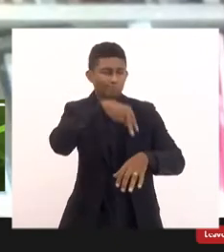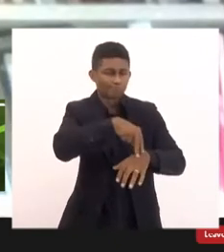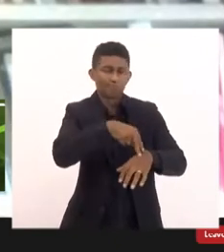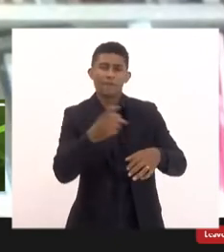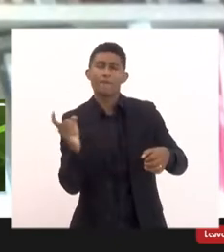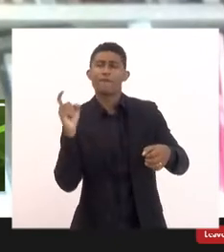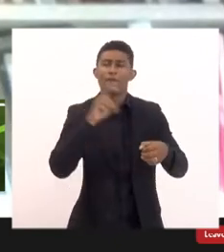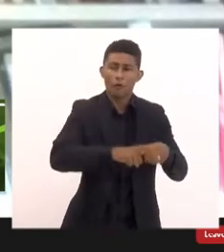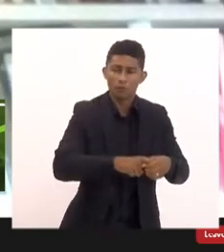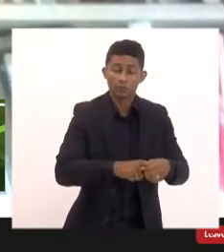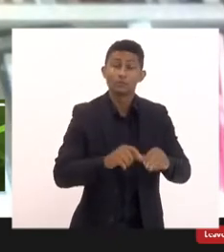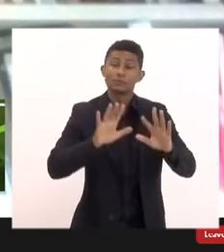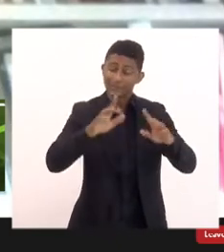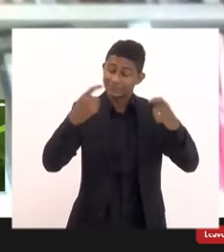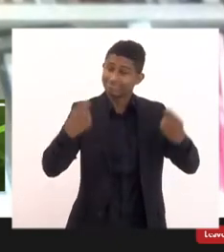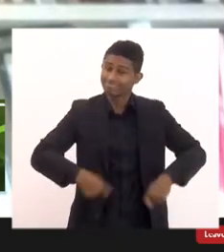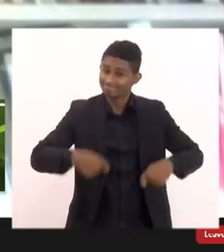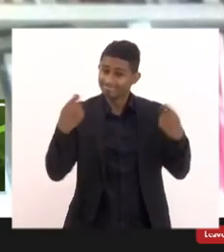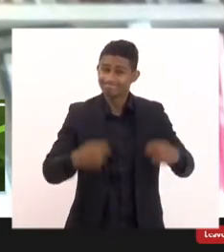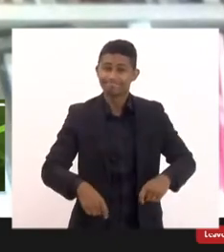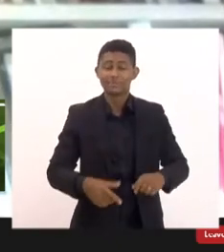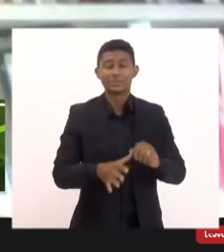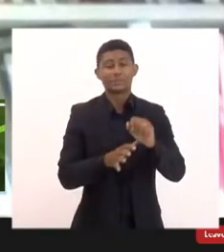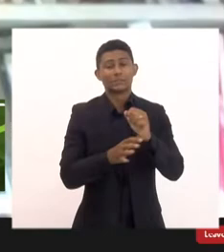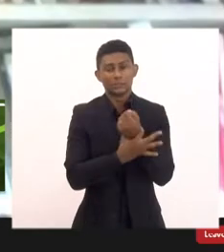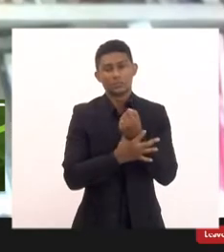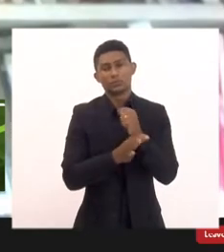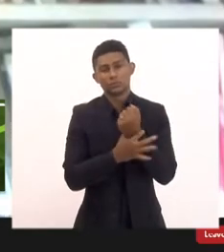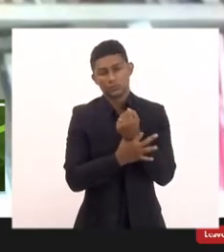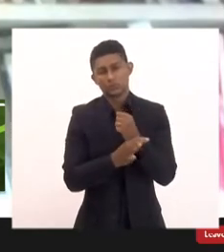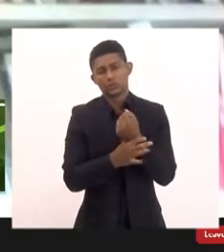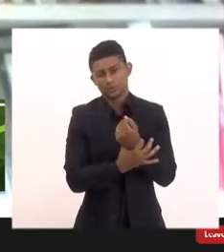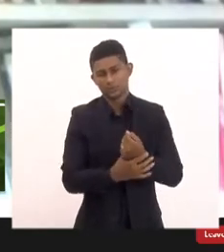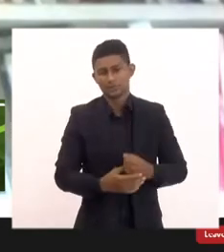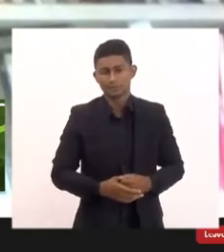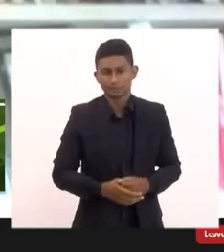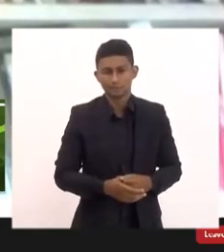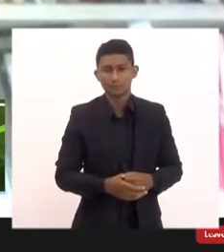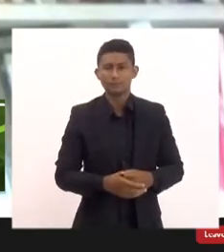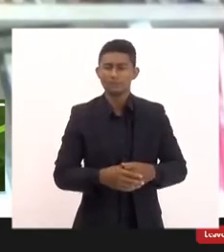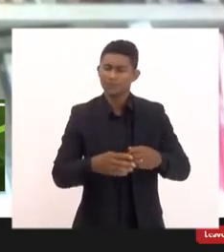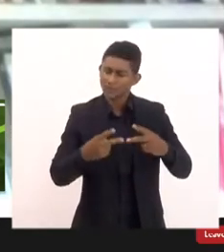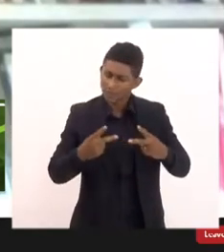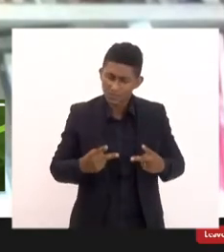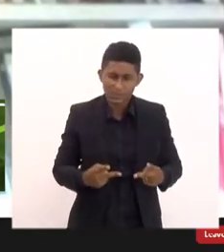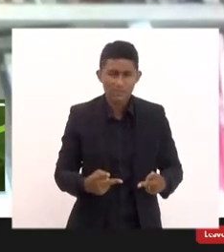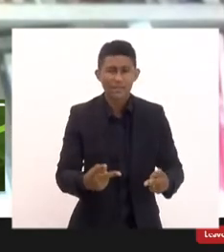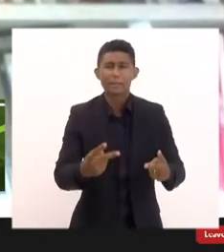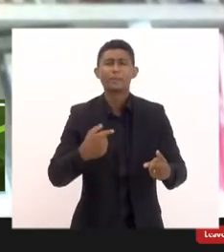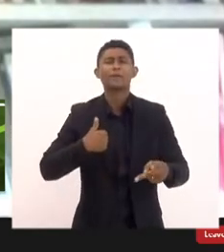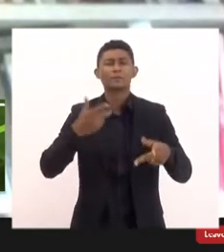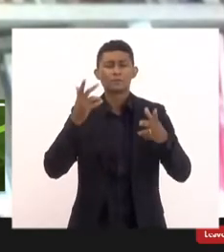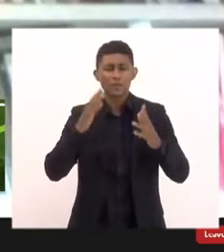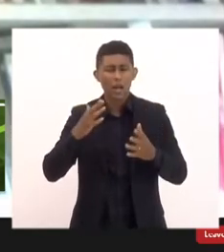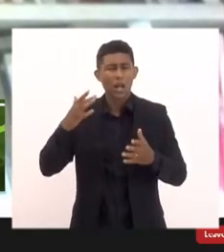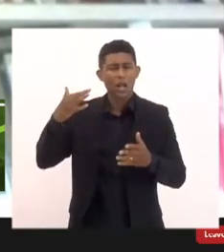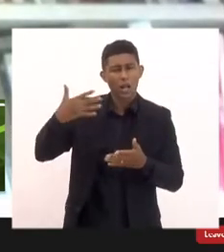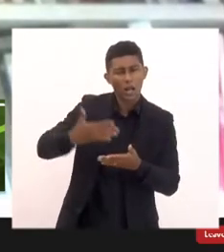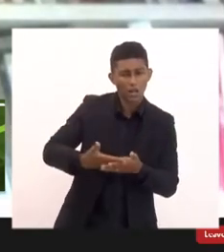total segurança. Eu tenho discutido essa questão, tenho participado de vários